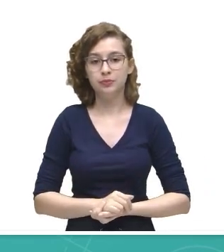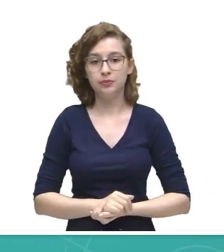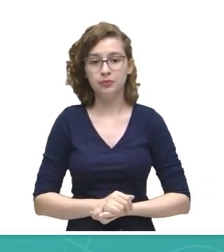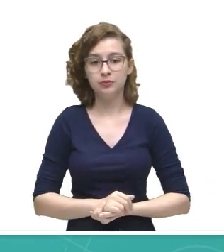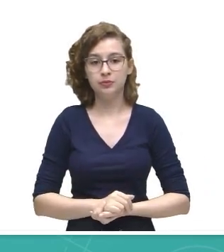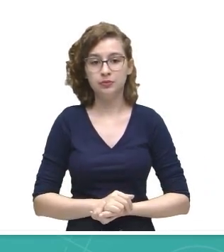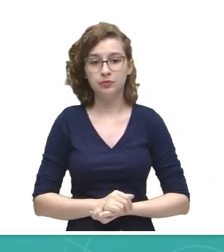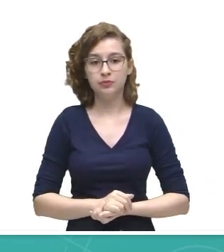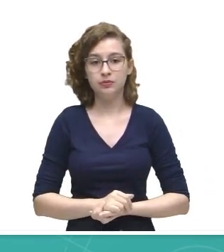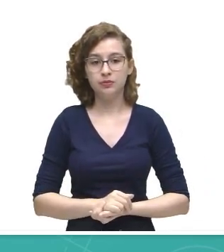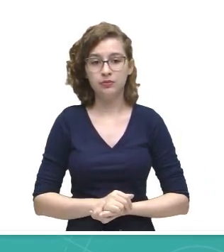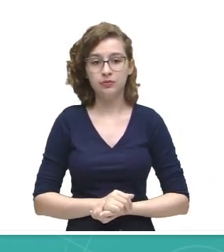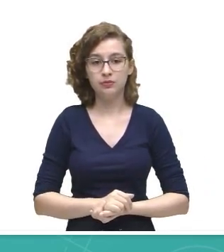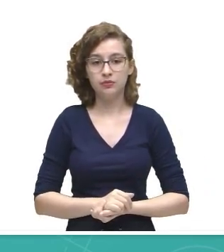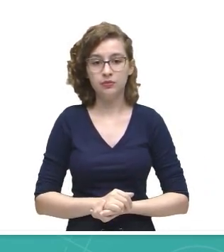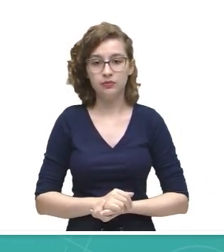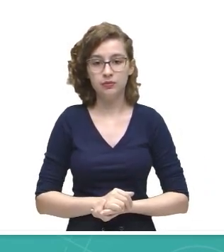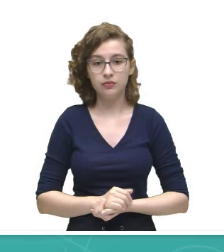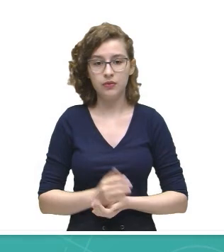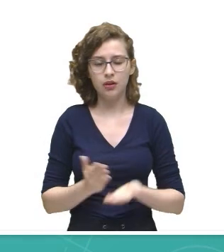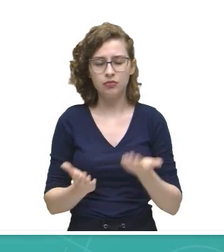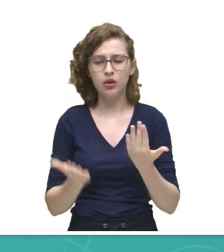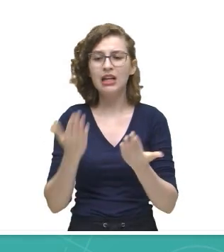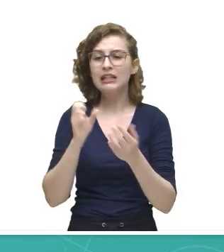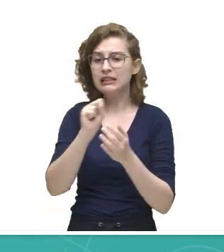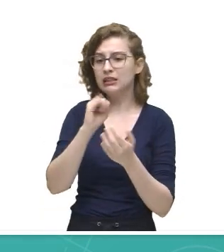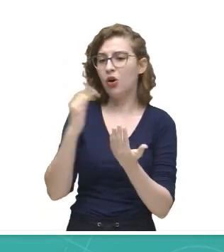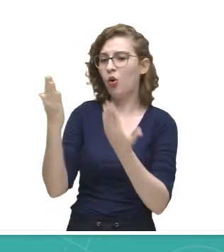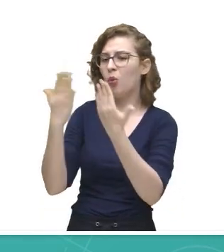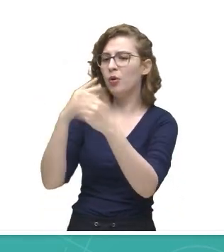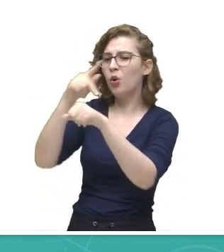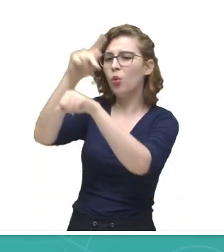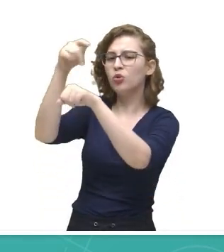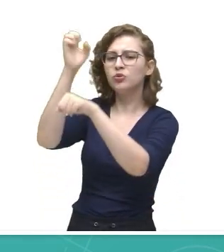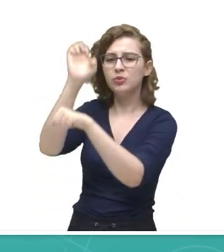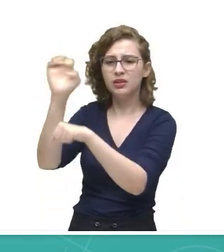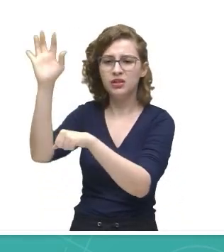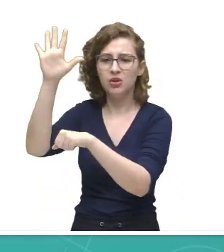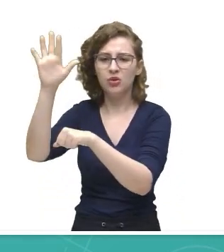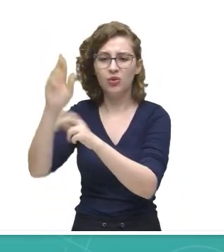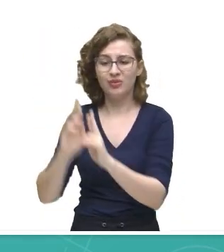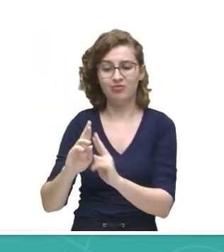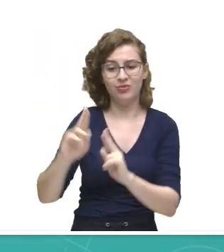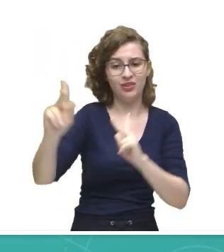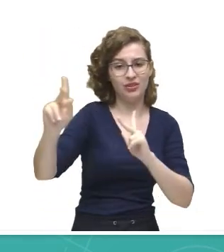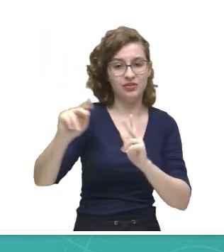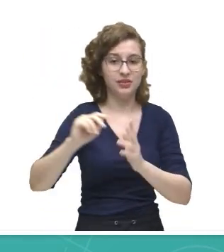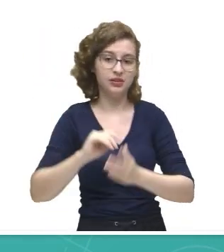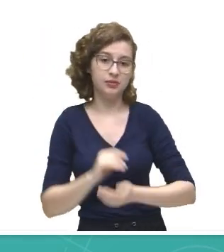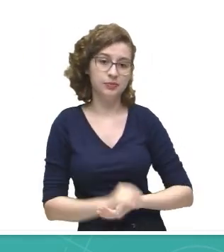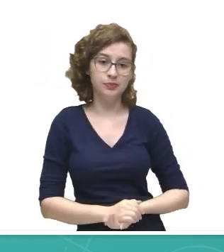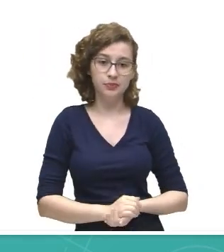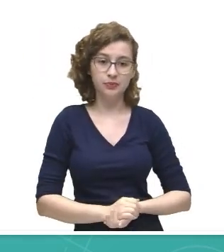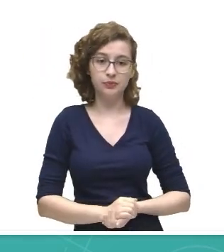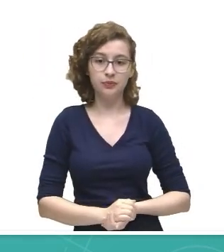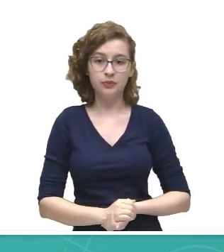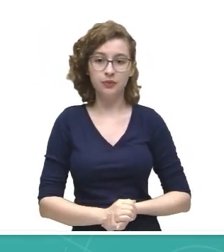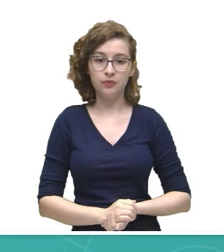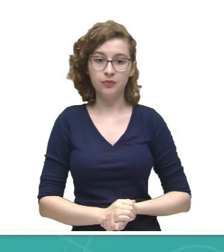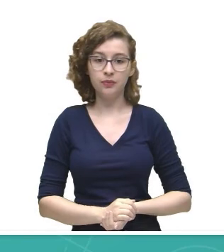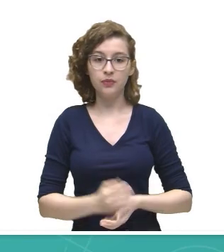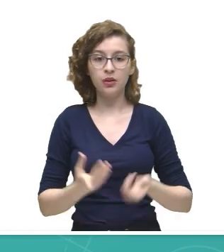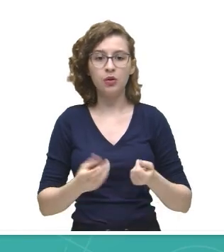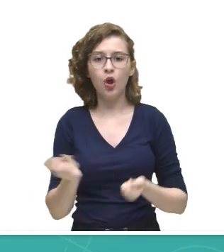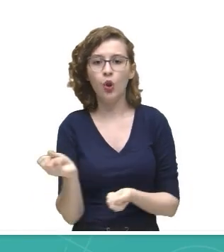ali mais favorável comparando aos outros países da Europa. Um outro ponto é as